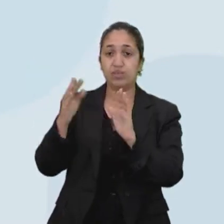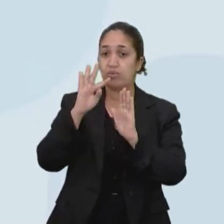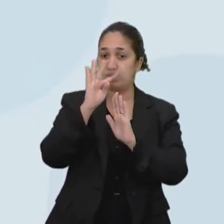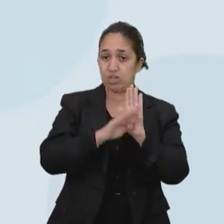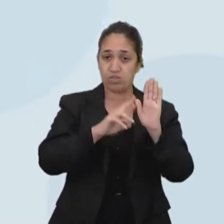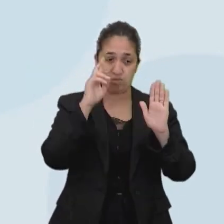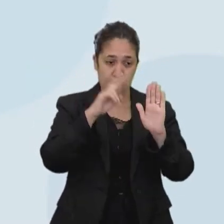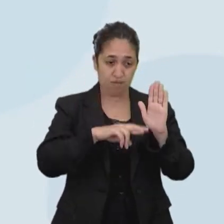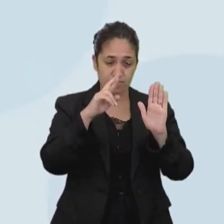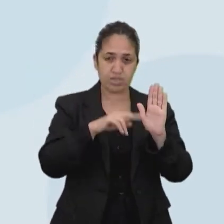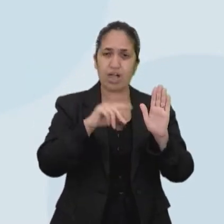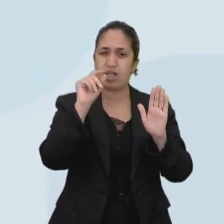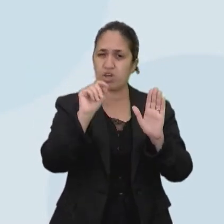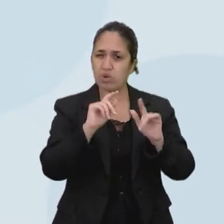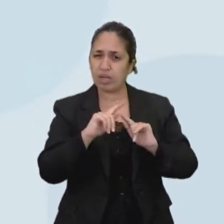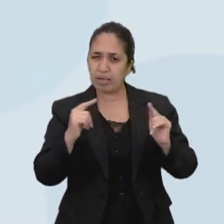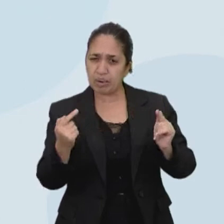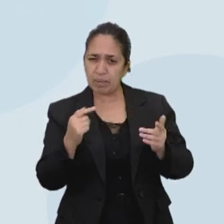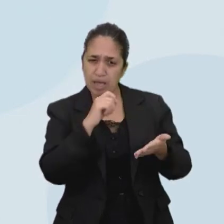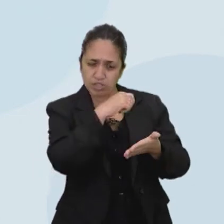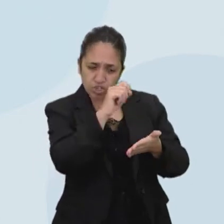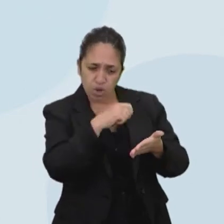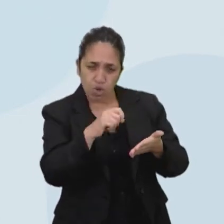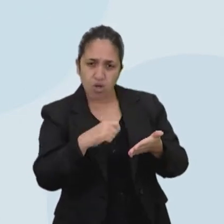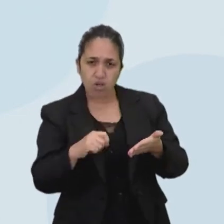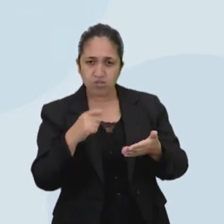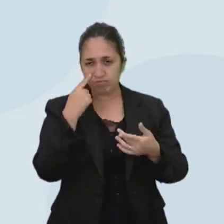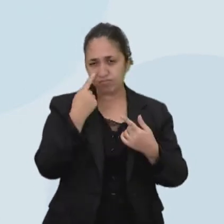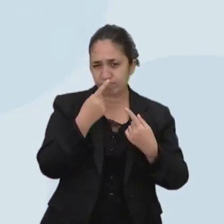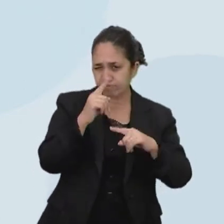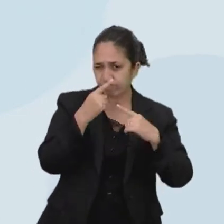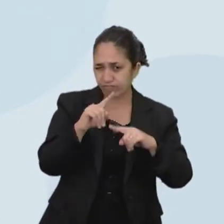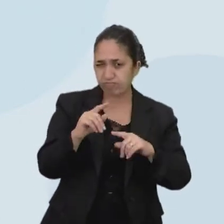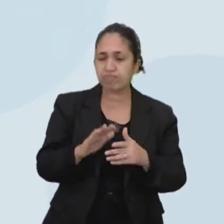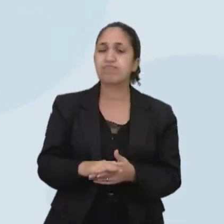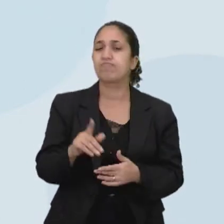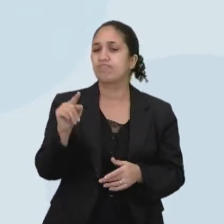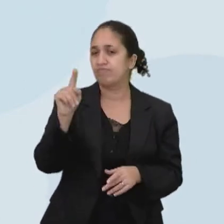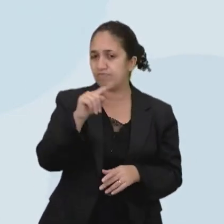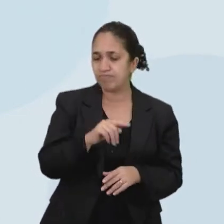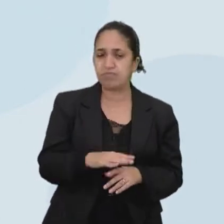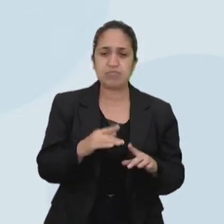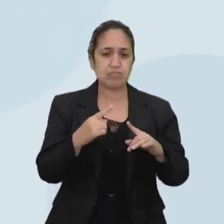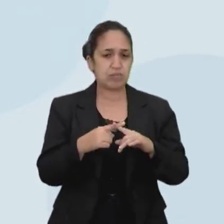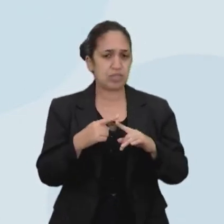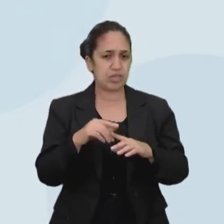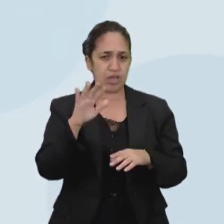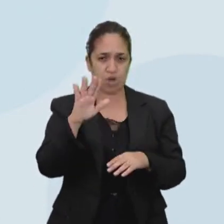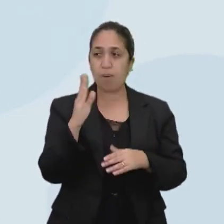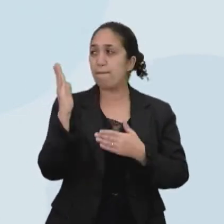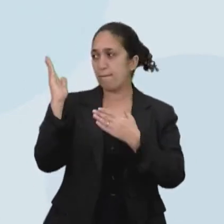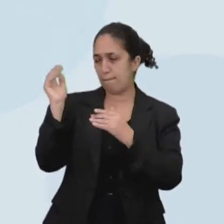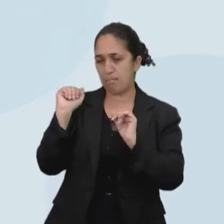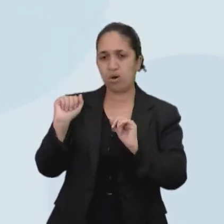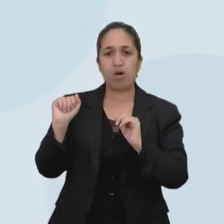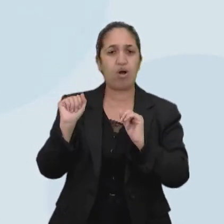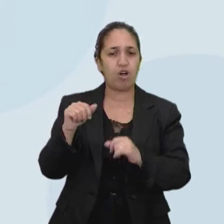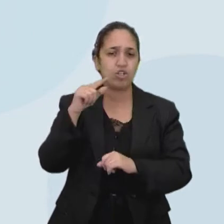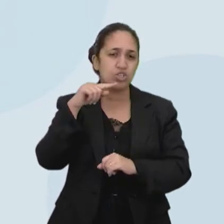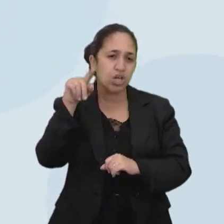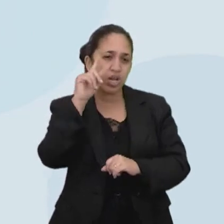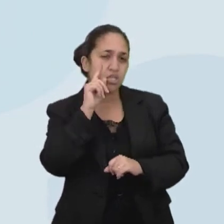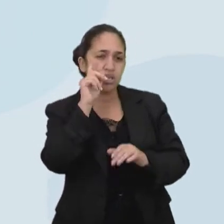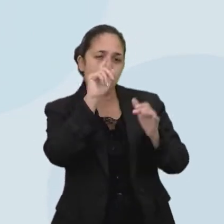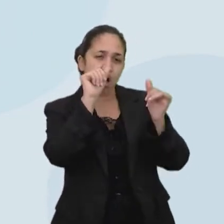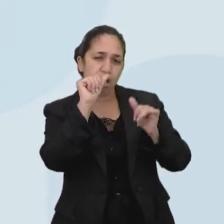corrigi-lo gramaticalmente? Então é a primeira provocação. Por quê? Porque é muito comum, pode deixar na tela, tá, para eles irem analisando,